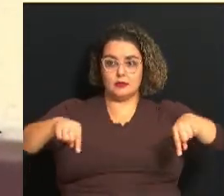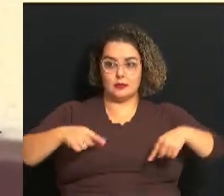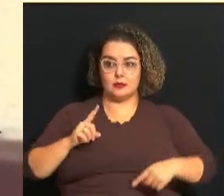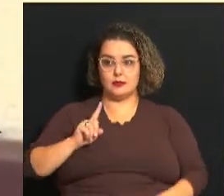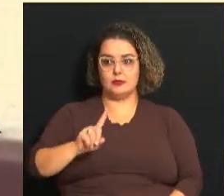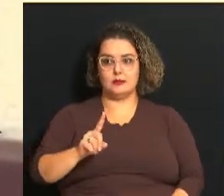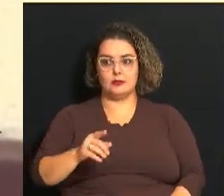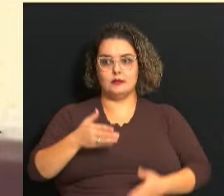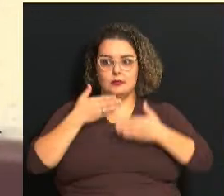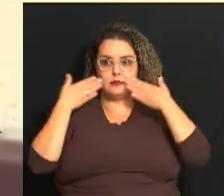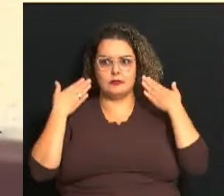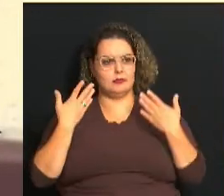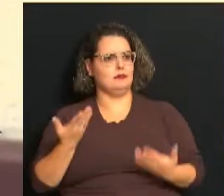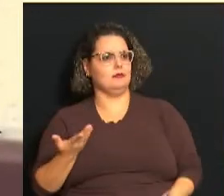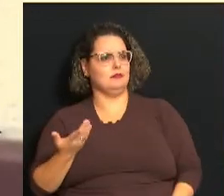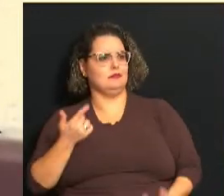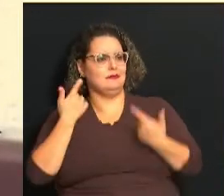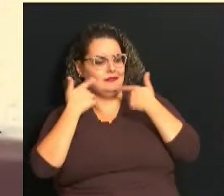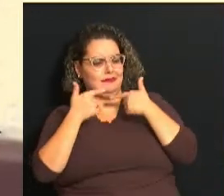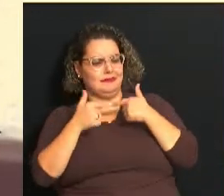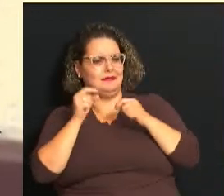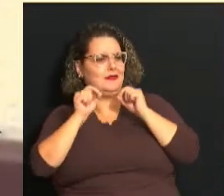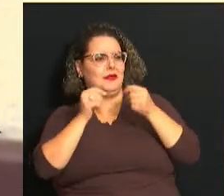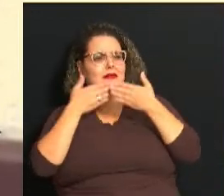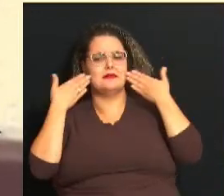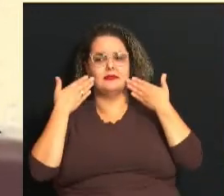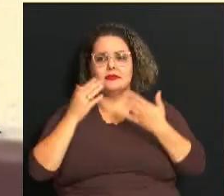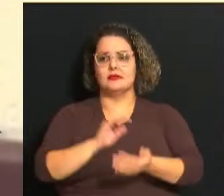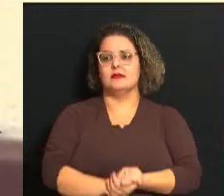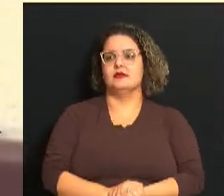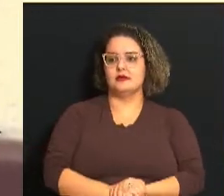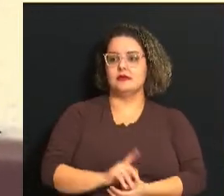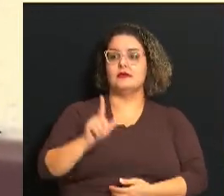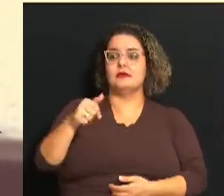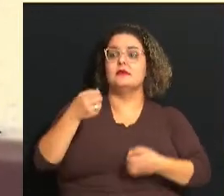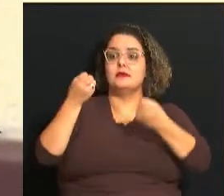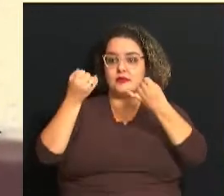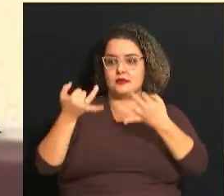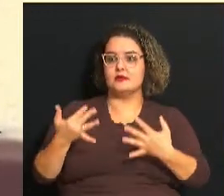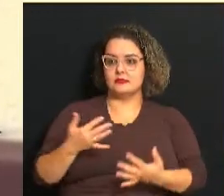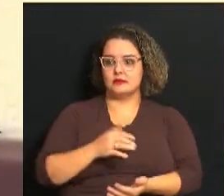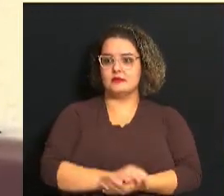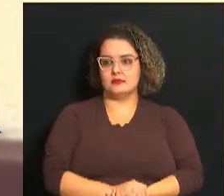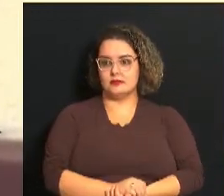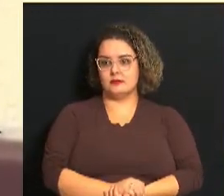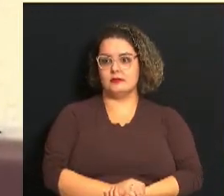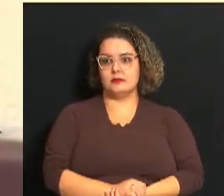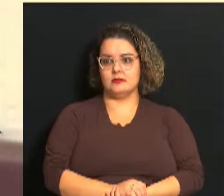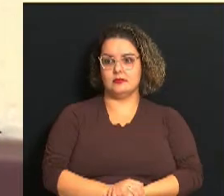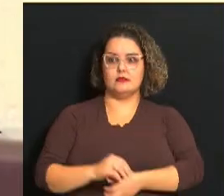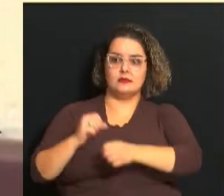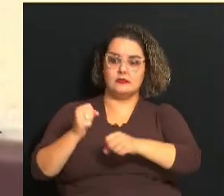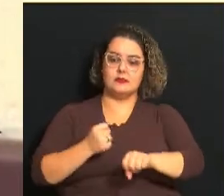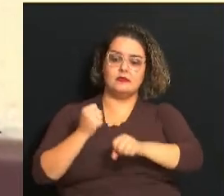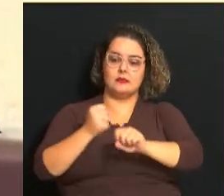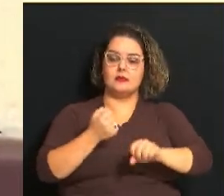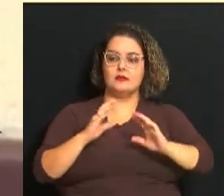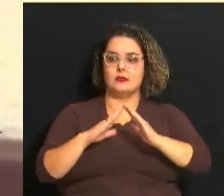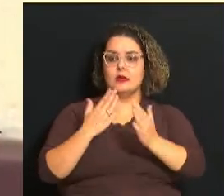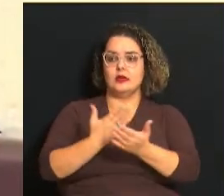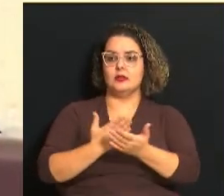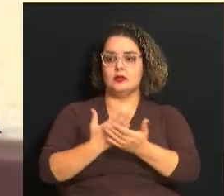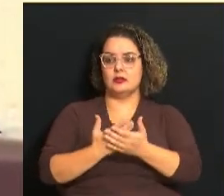Zap eu achei tão estranho comecei a ter aí foi que você é né avó Depois eu te conto ela começou continuou varrendo a escola inteira